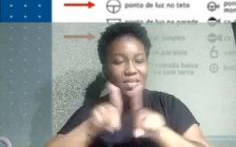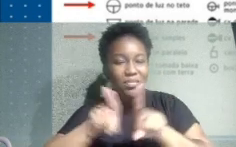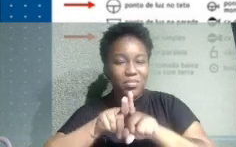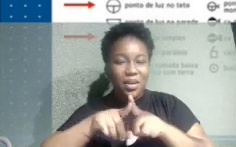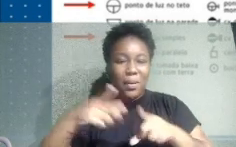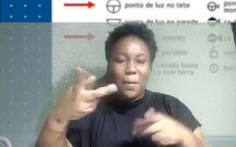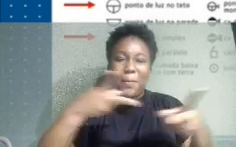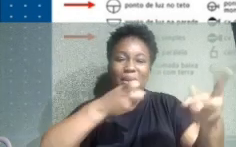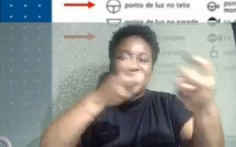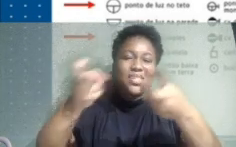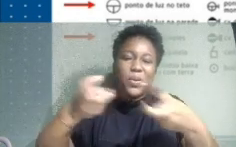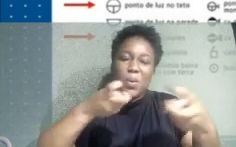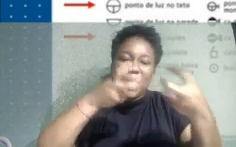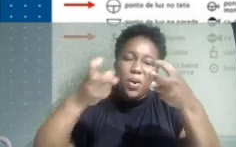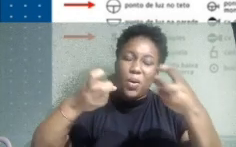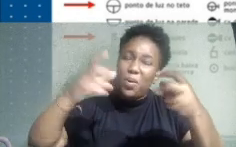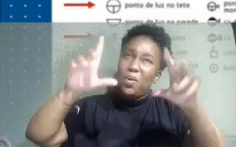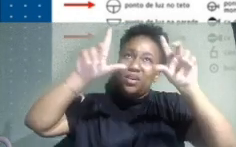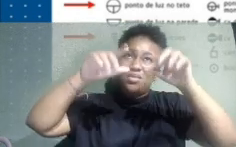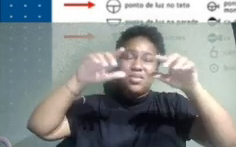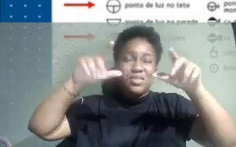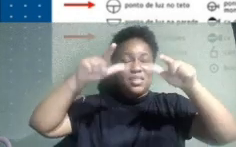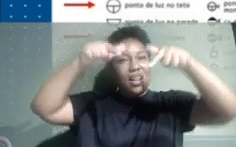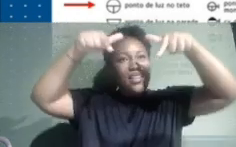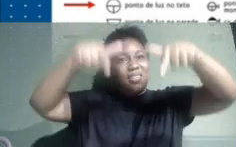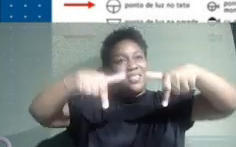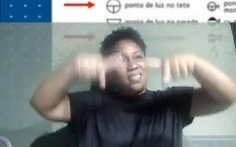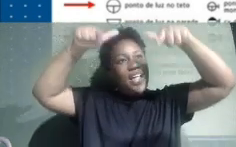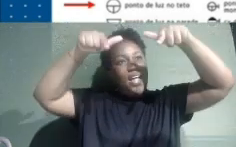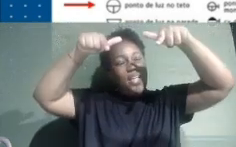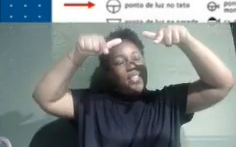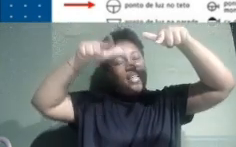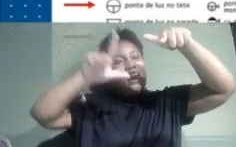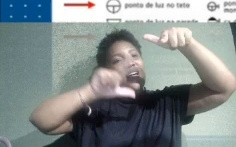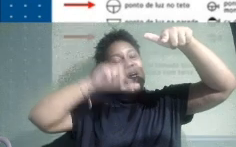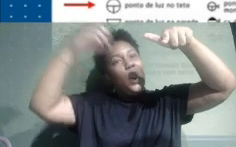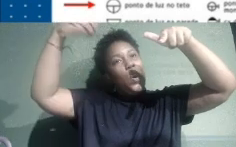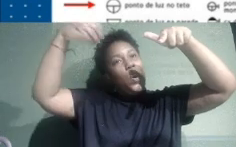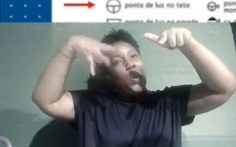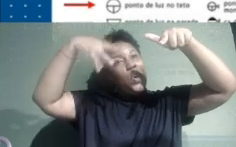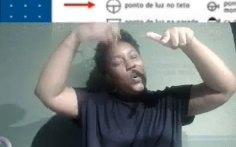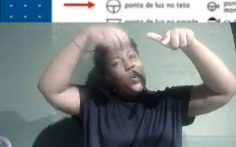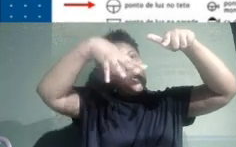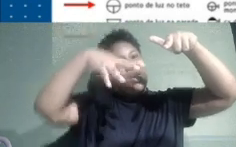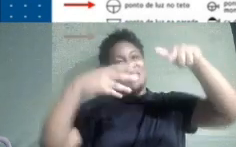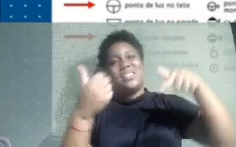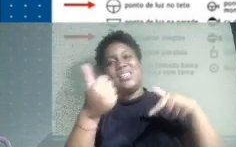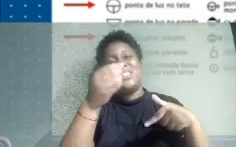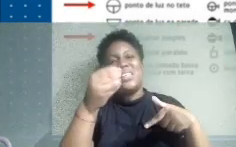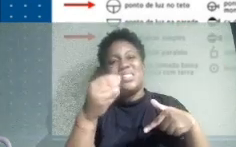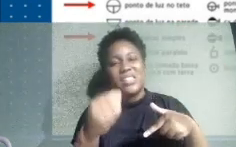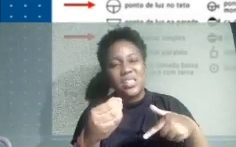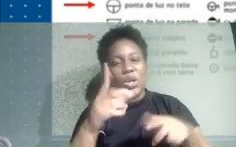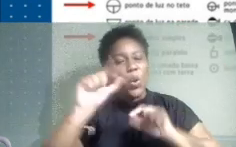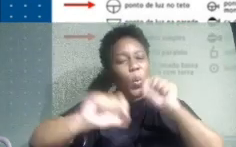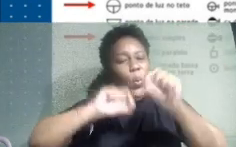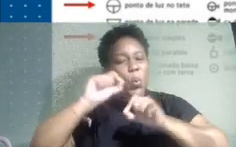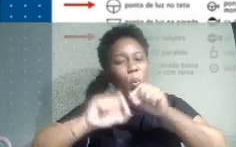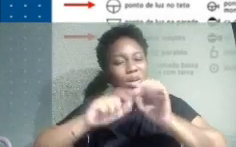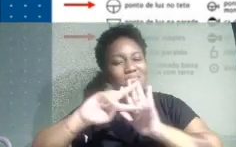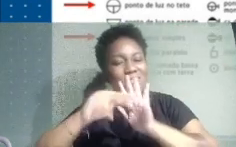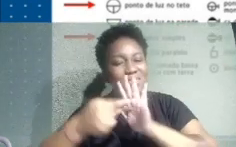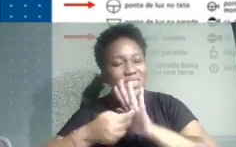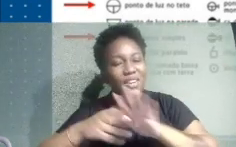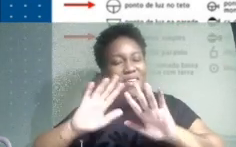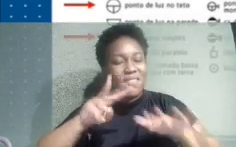olhadinha ali, ó. Olha o meu ponto de luz no teto. E aí percebo que eu tenho um 160, um 1 e um espaço vazio. O que significa isso? Ó? Já vou